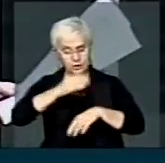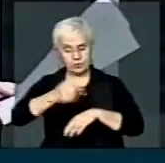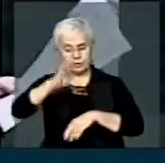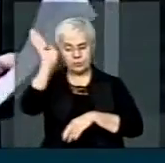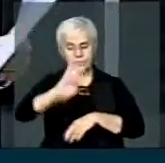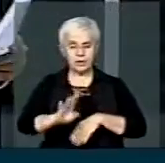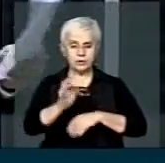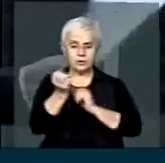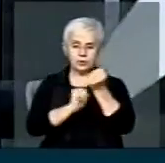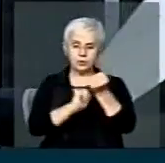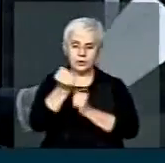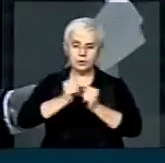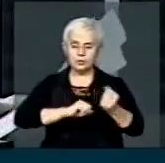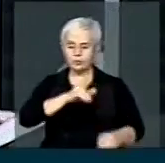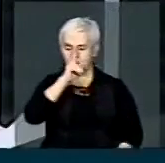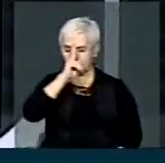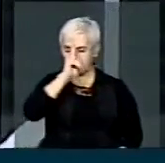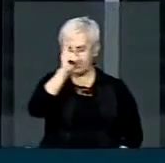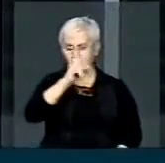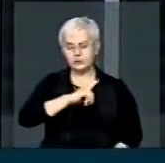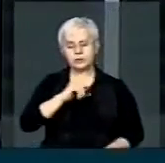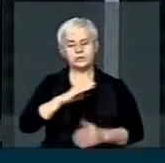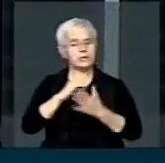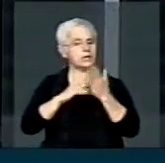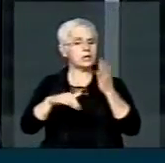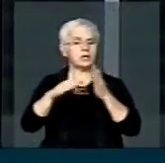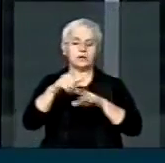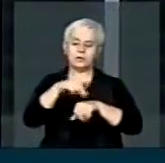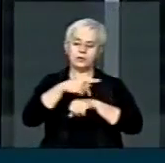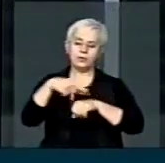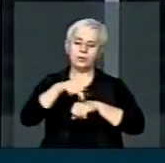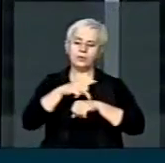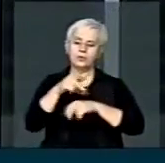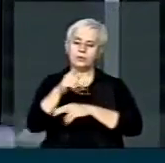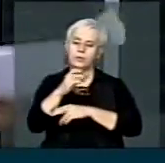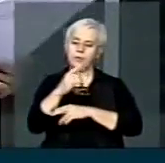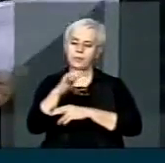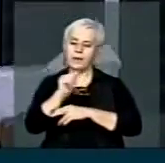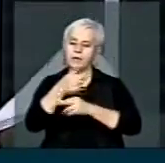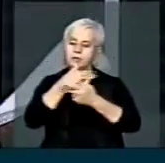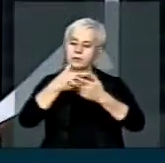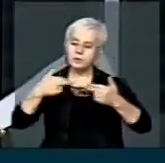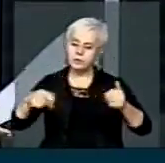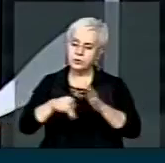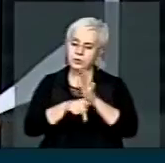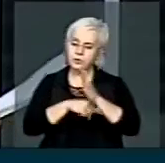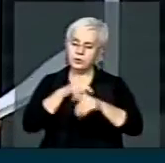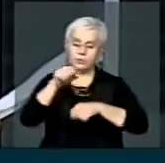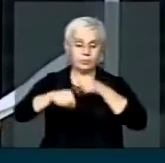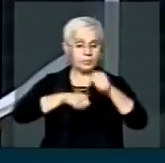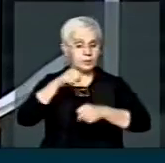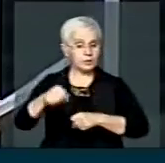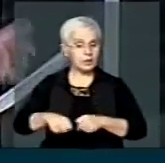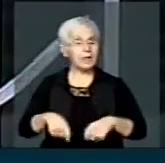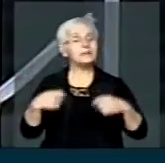forte, que está presente em todo o país, de peças, de acessórios, de bicicletas, não tenha, no